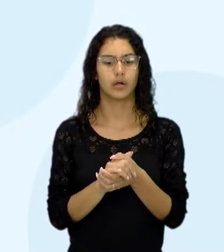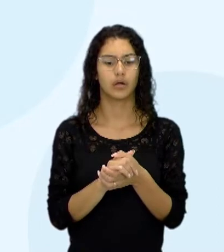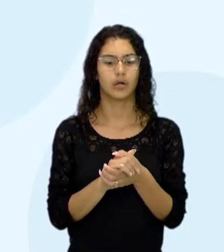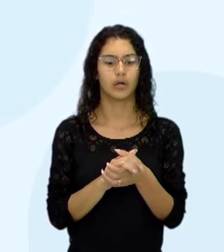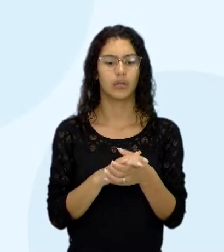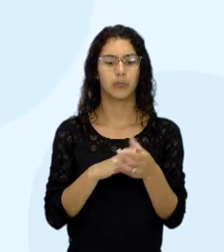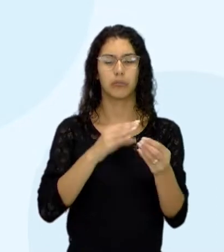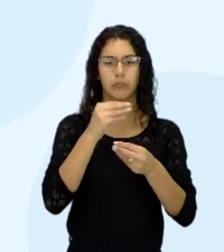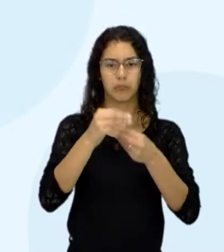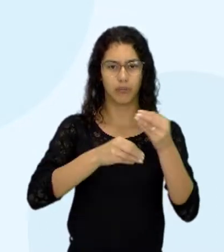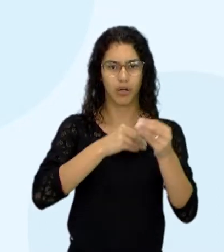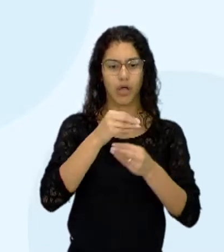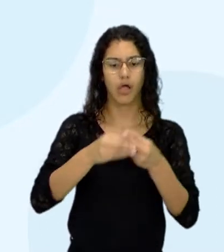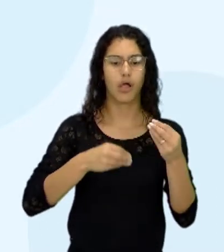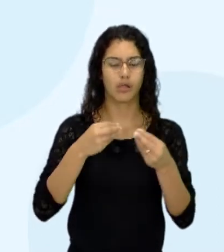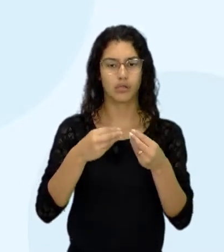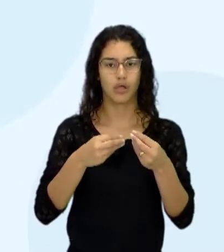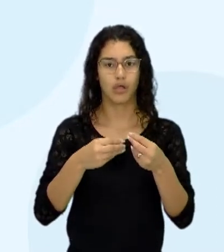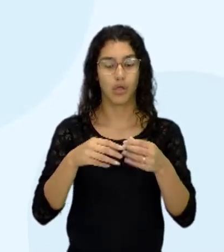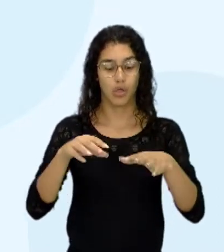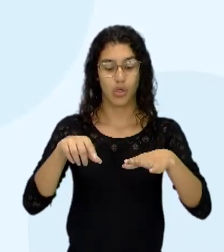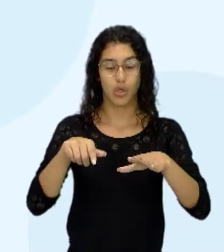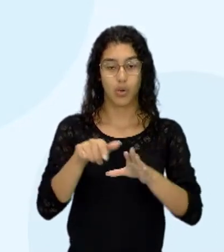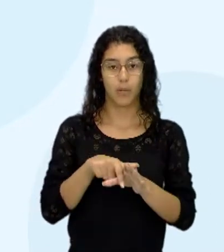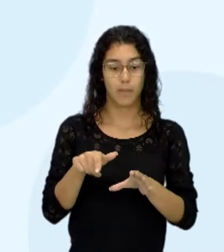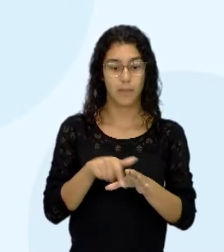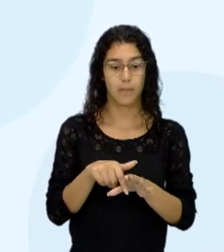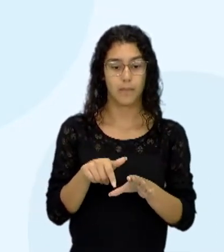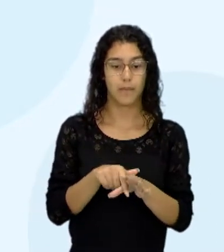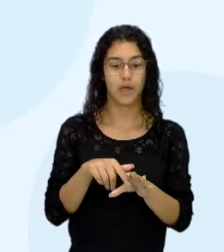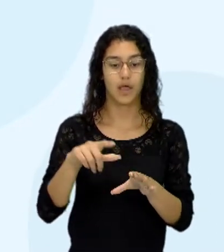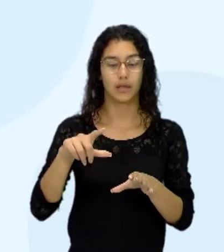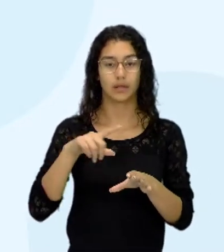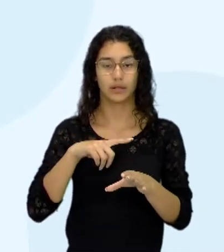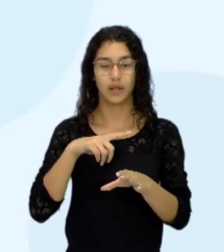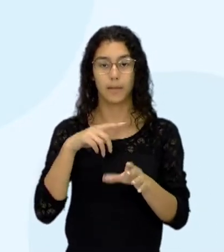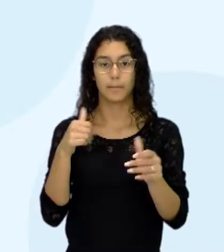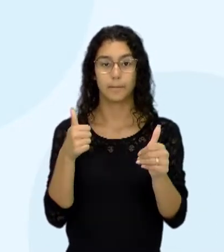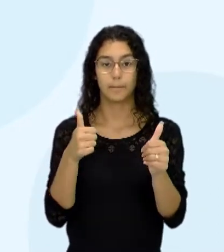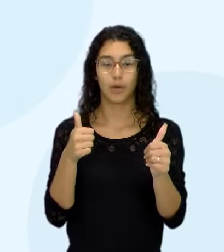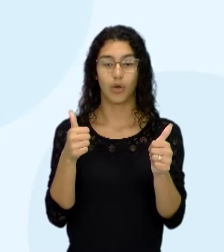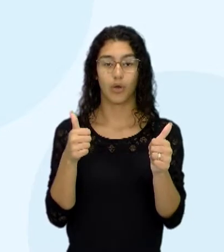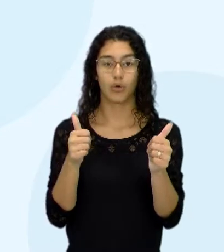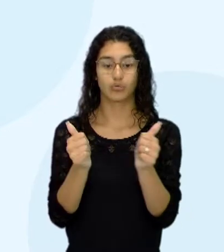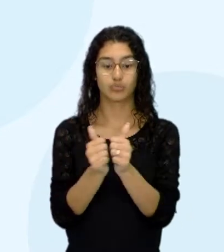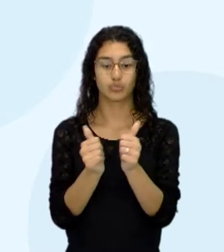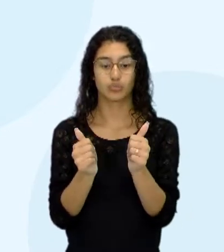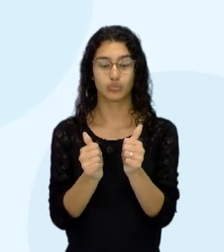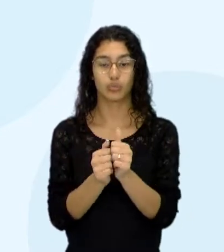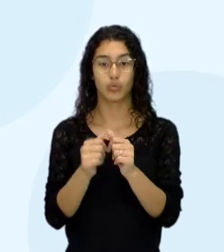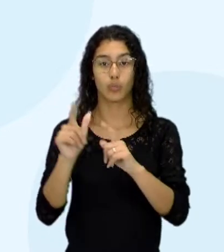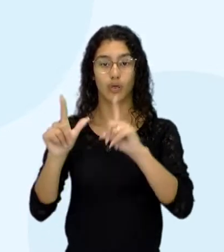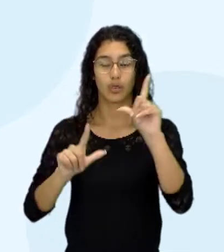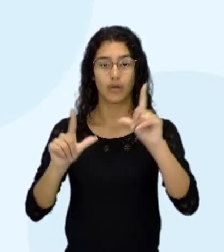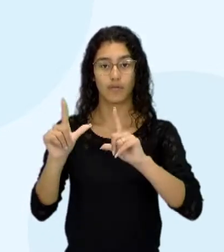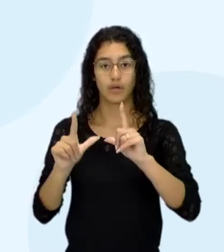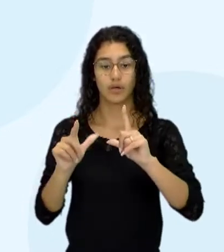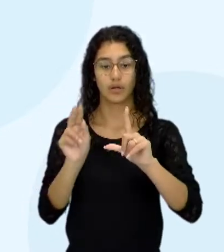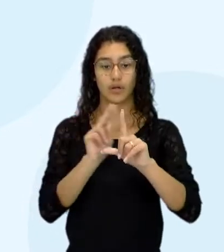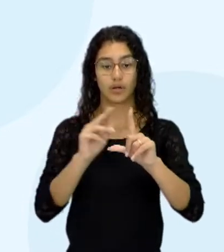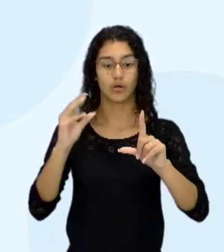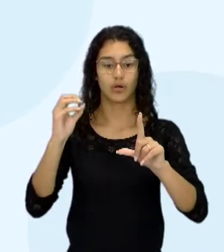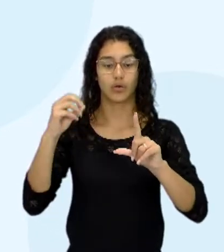amarrada, né? Aos pés tem o grilhão, né, que está preso a uma TV. E na TV está escrito consume, né, que em inglês,